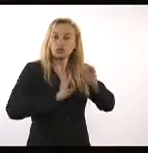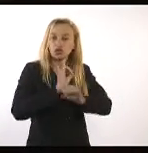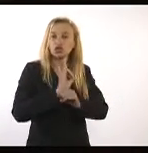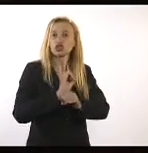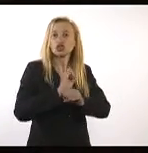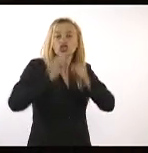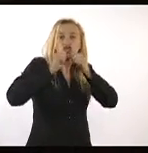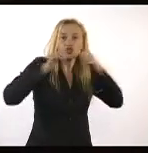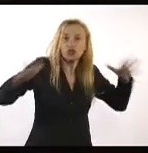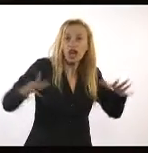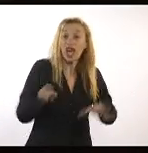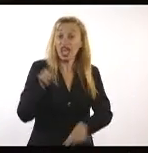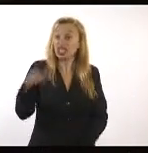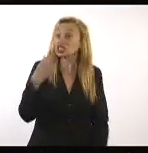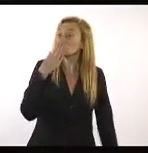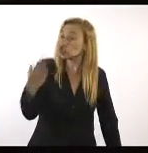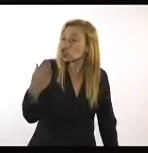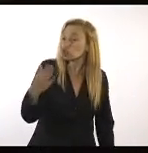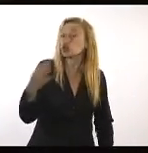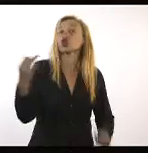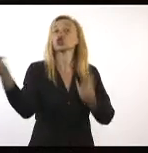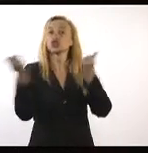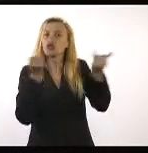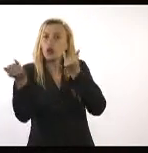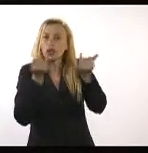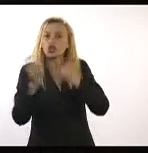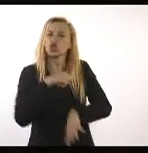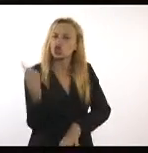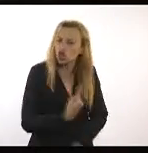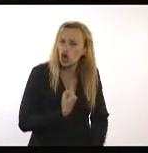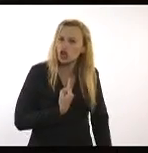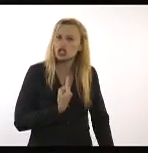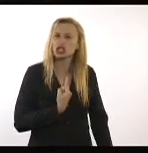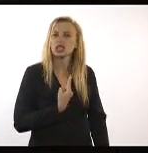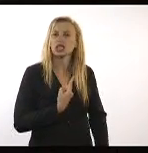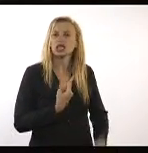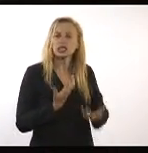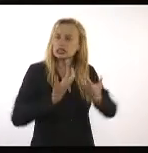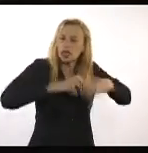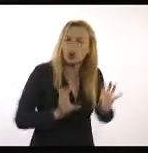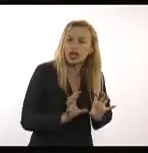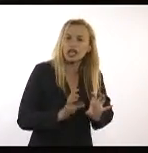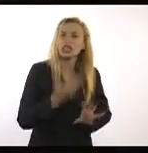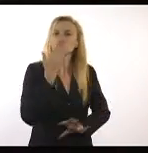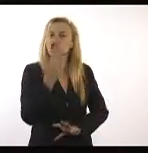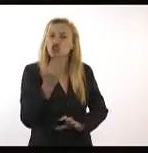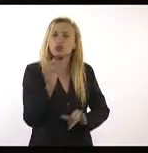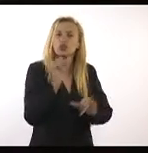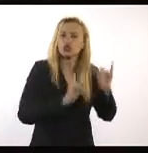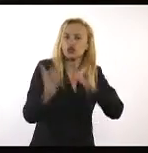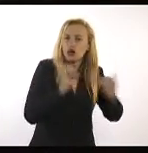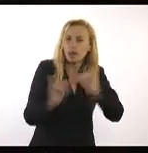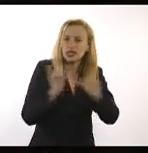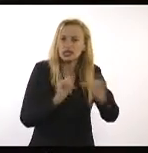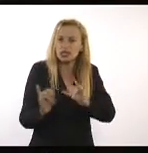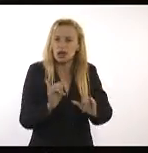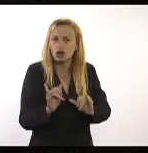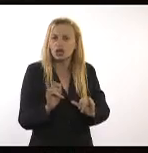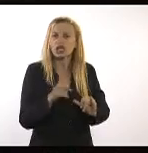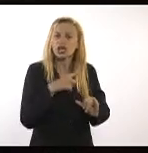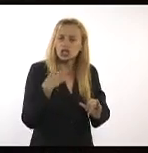é deste tipo de informação que nós combatemos é esse tipo de imprensa